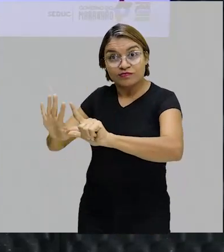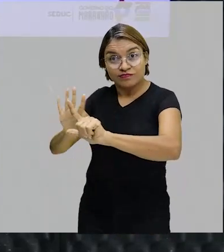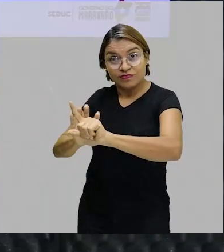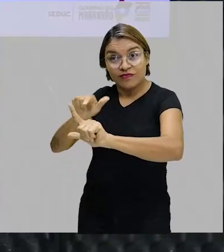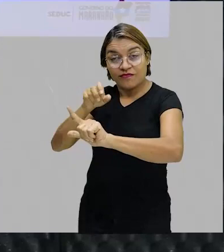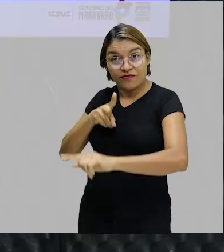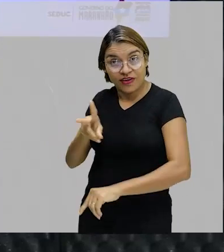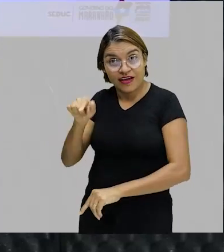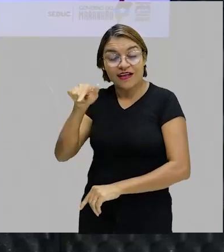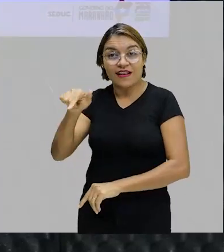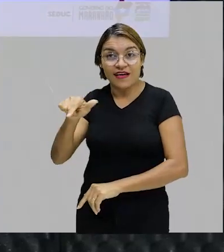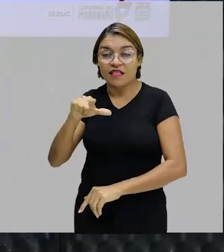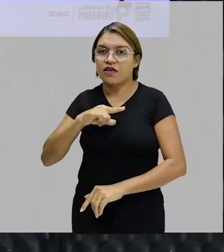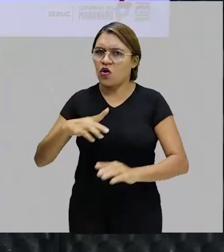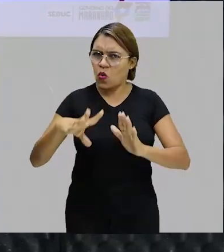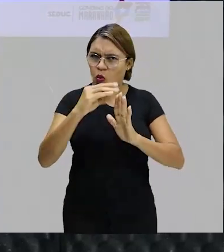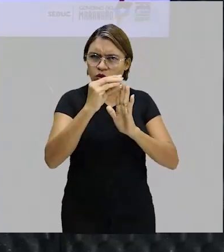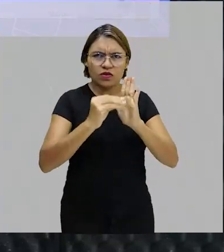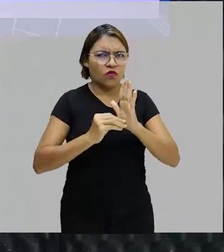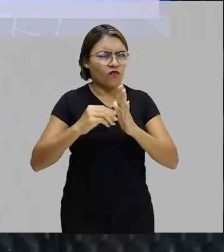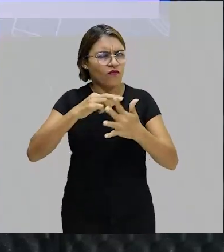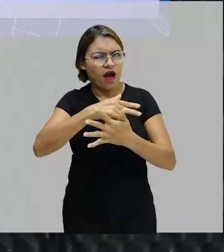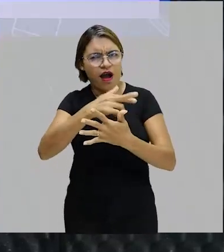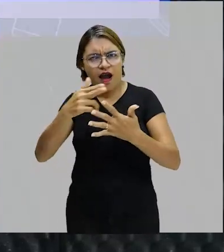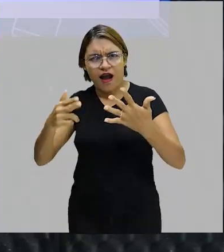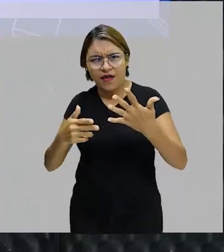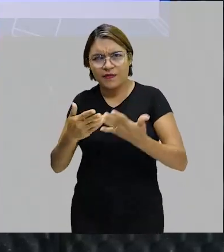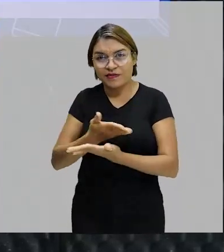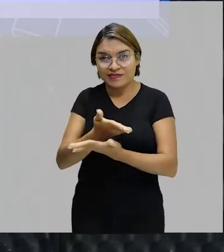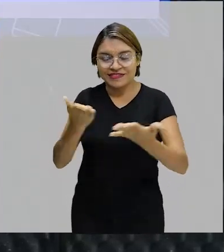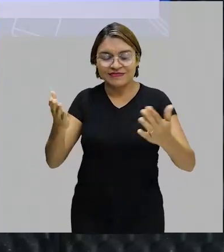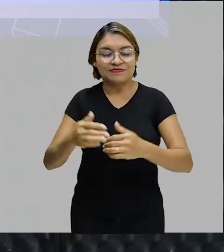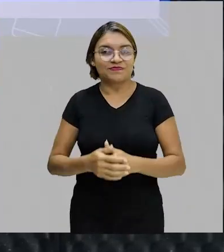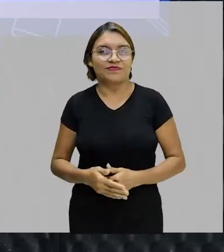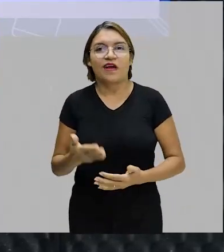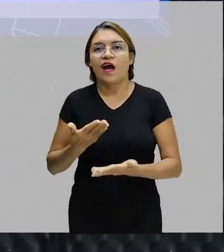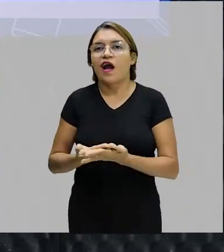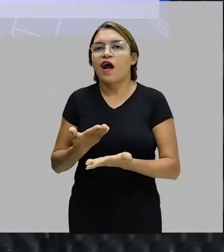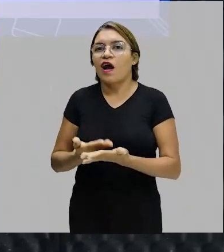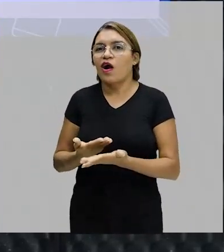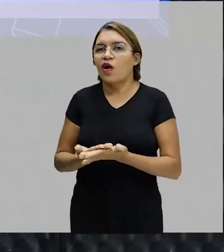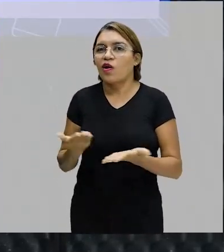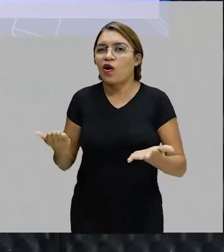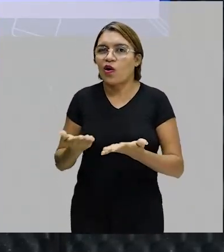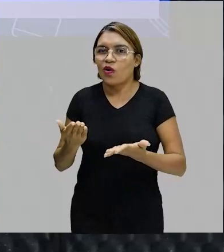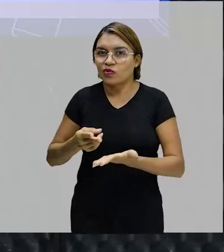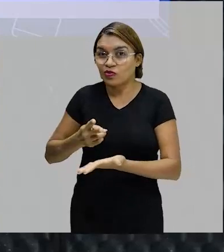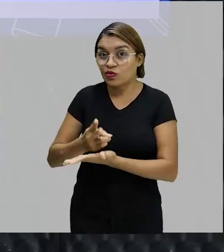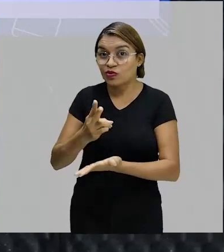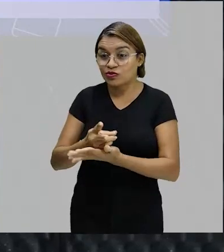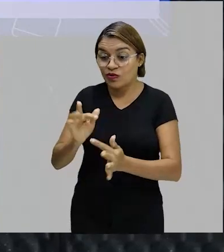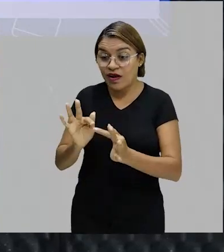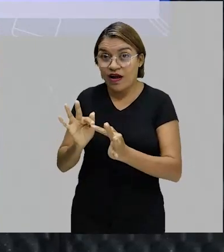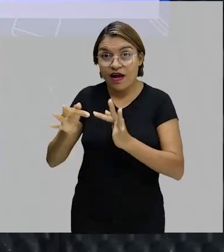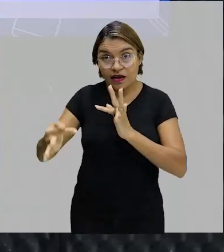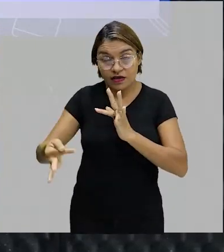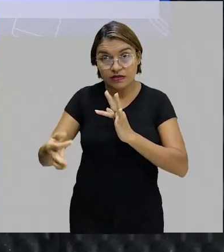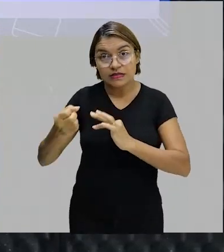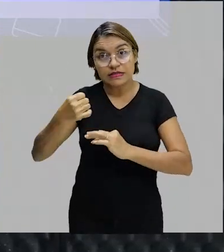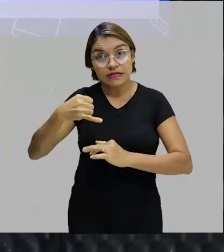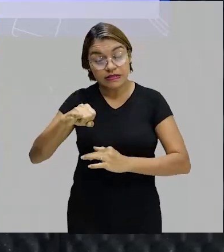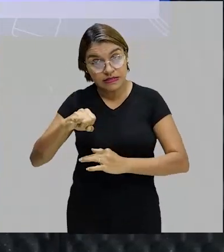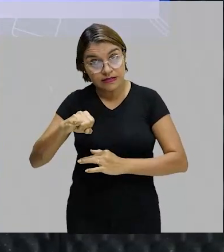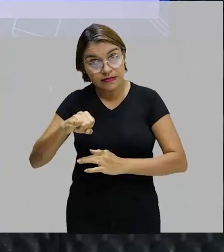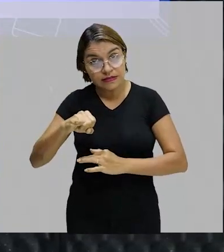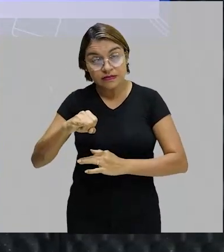do estudante que tem muito conteúdo para vocês. Na aula de hoje vamos dar continuidade sobre o arcadismo. Então quem perdeu essa aula pode ir